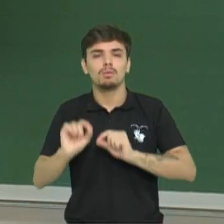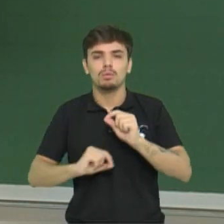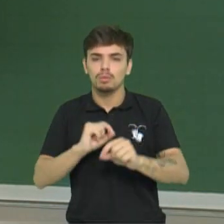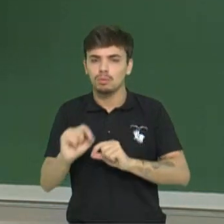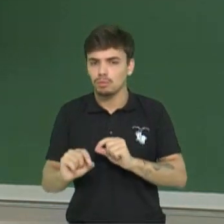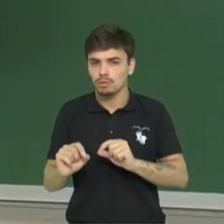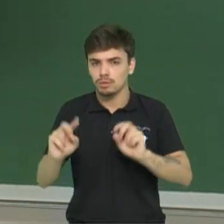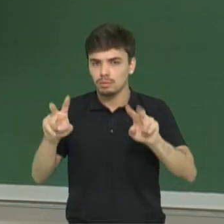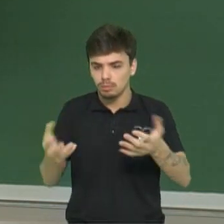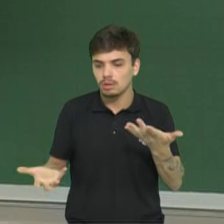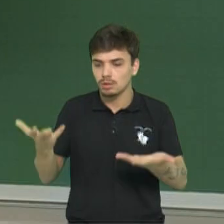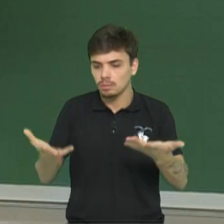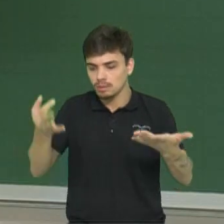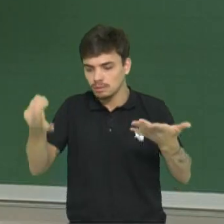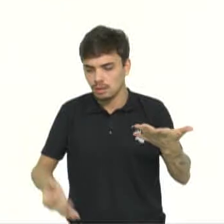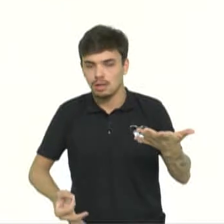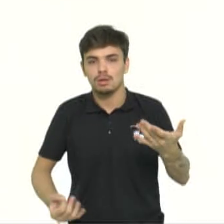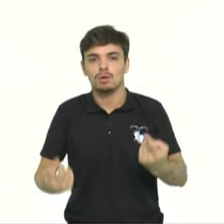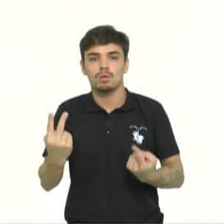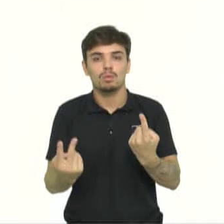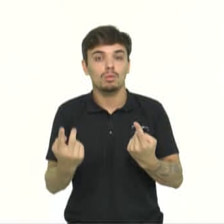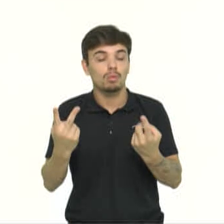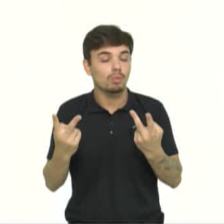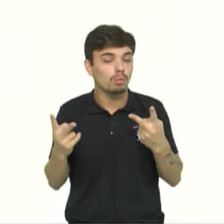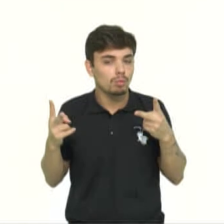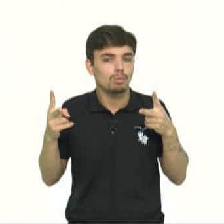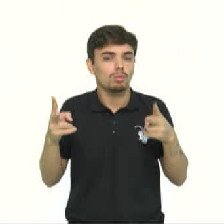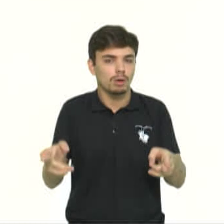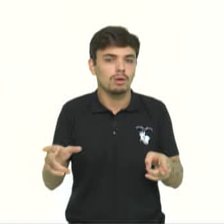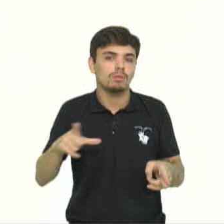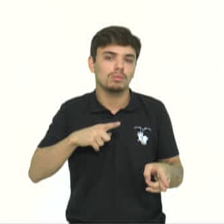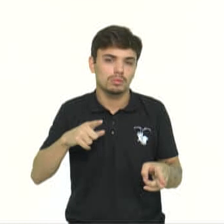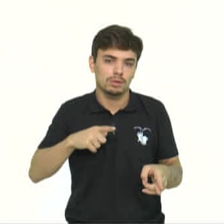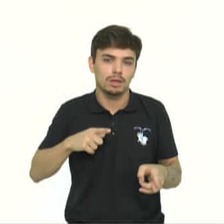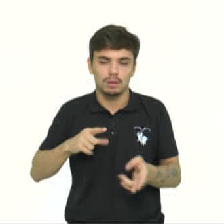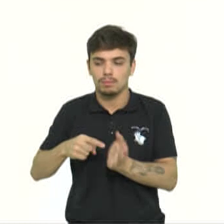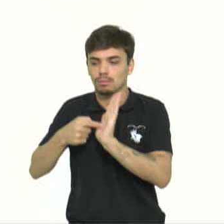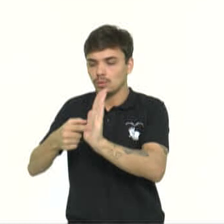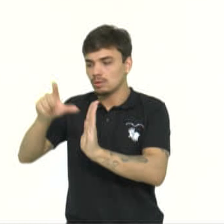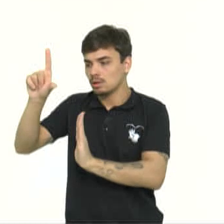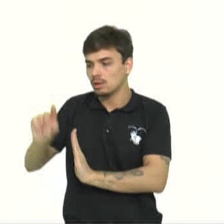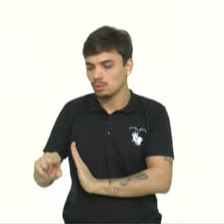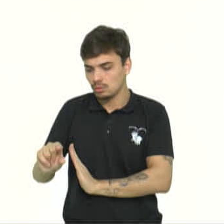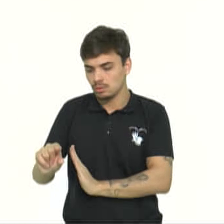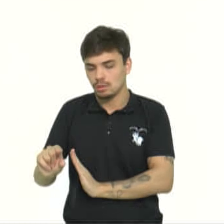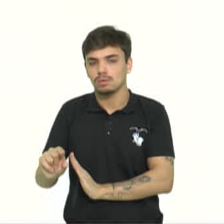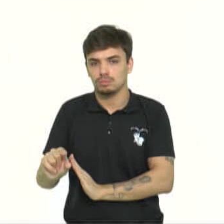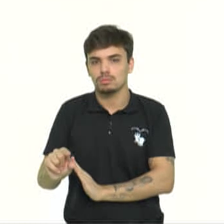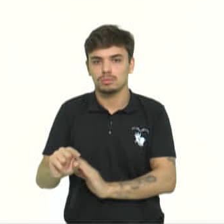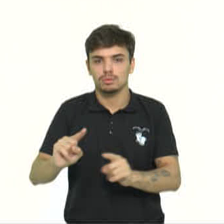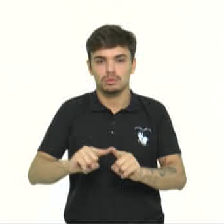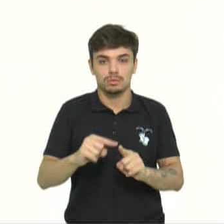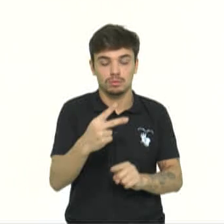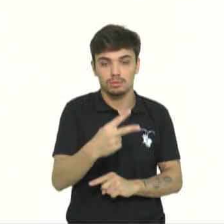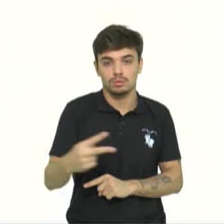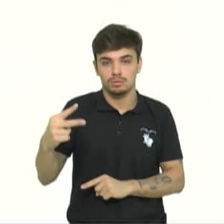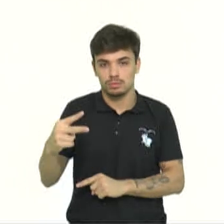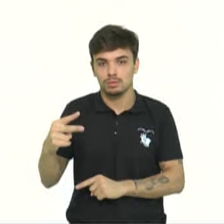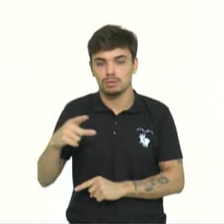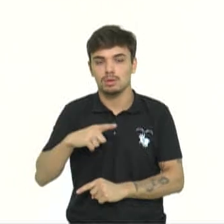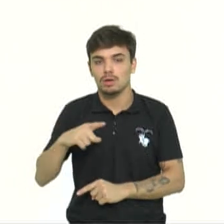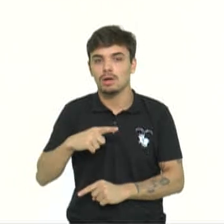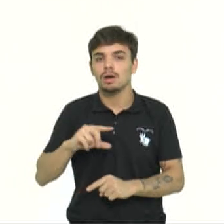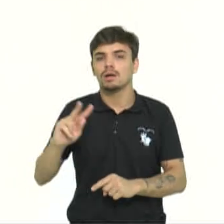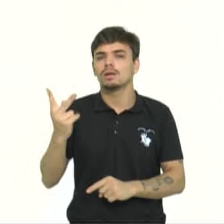de equilibradas, que ambas mostram reações de oxirredução. 2. O peróxido de hidrogênio atua